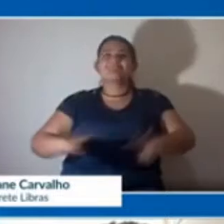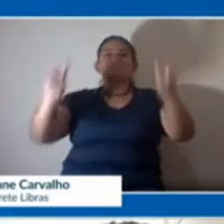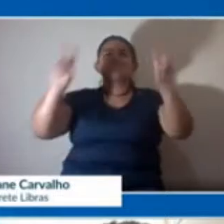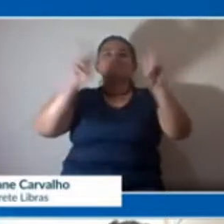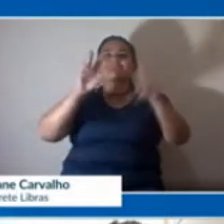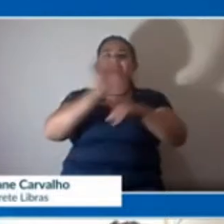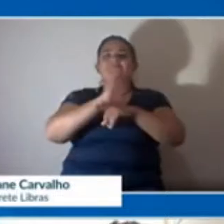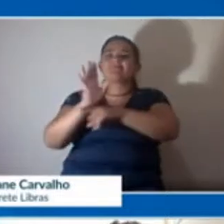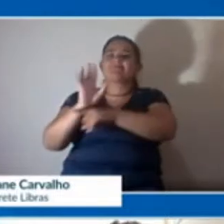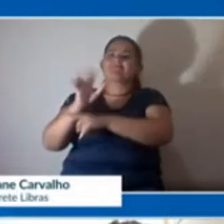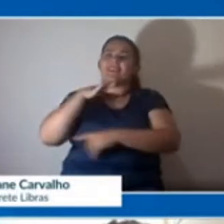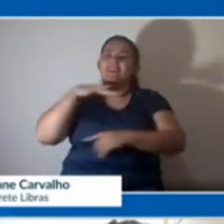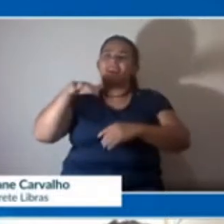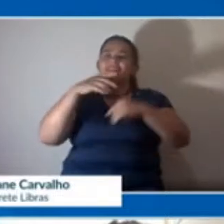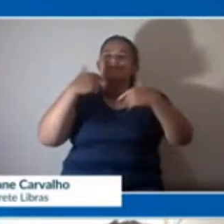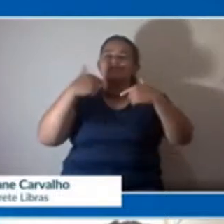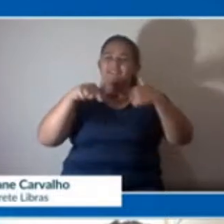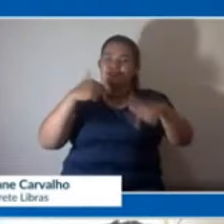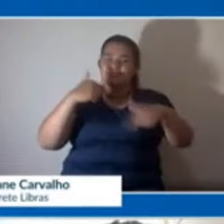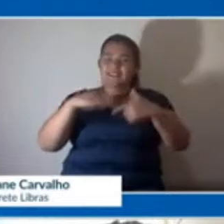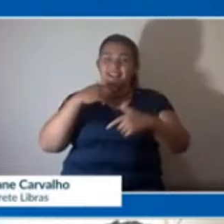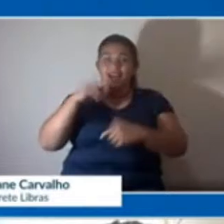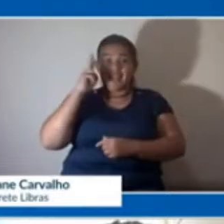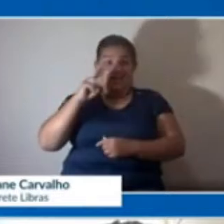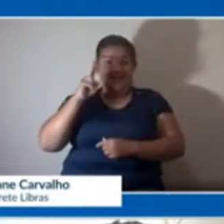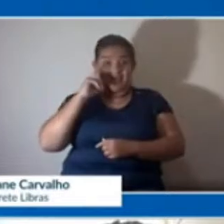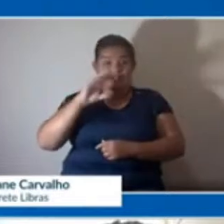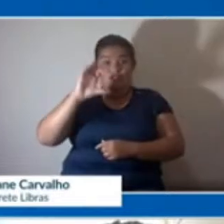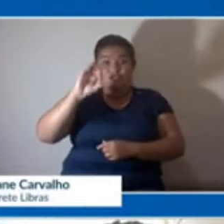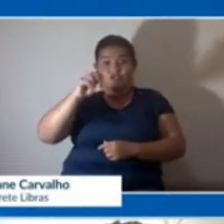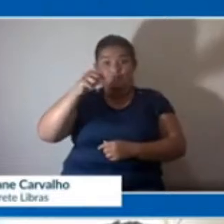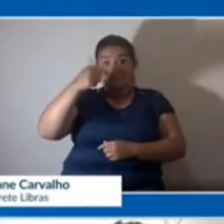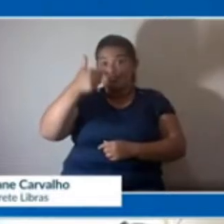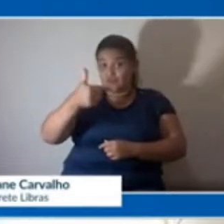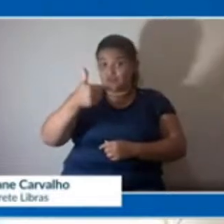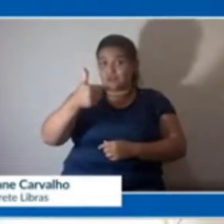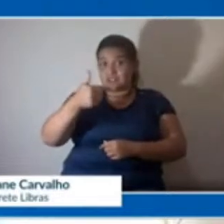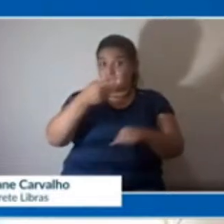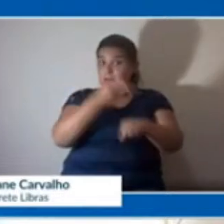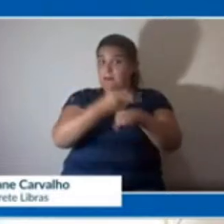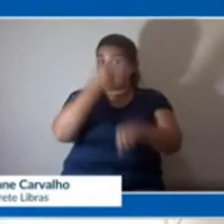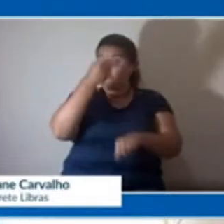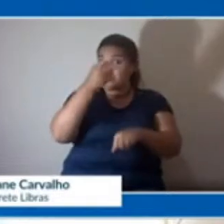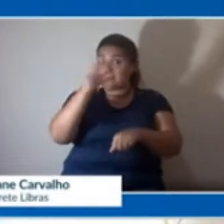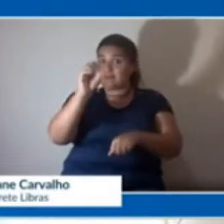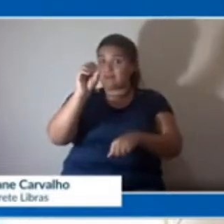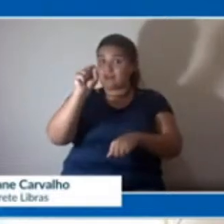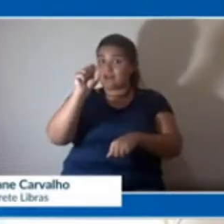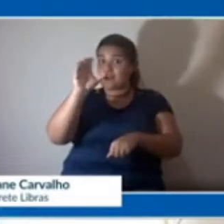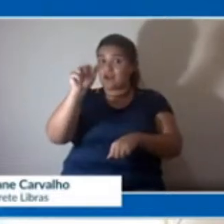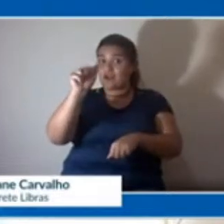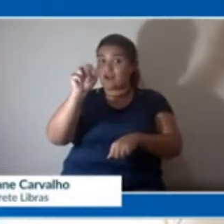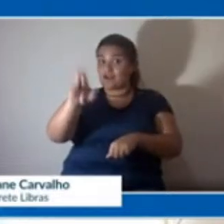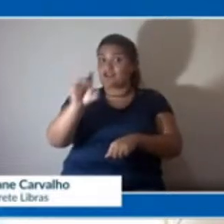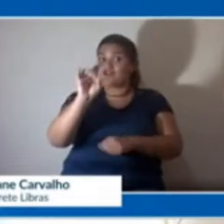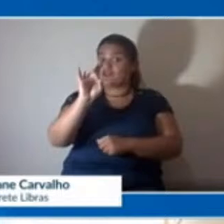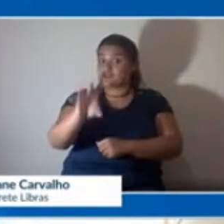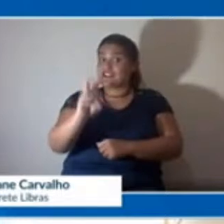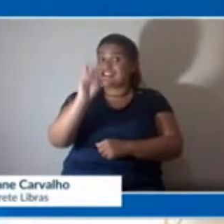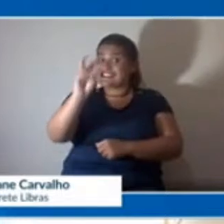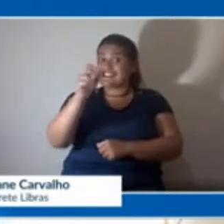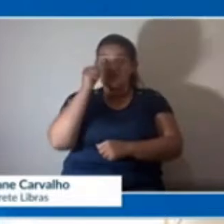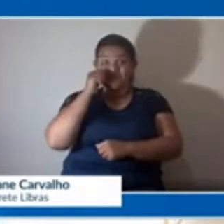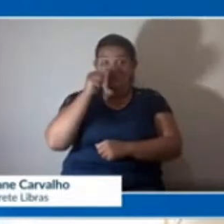cinematográfico. Vale lembrar que em 92 edições do Oscar, somente 5 mulheres foram indicadas ao prêmio